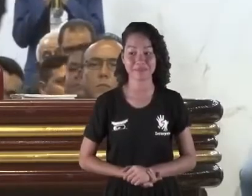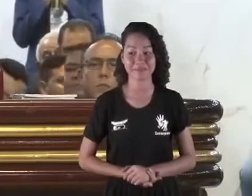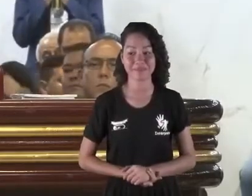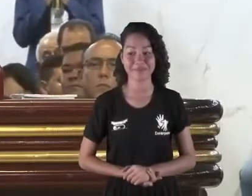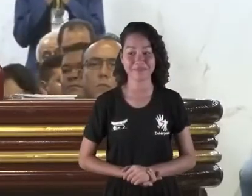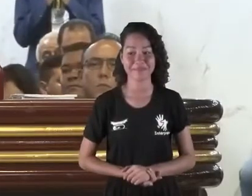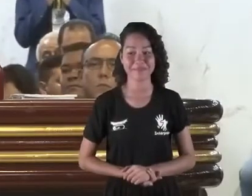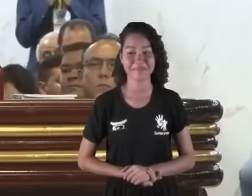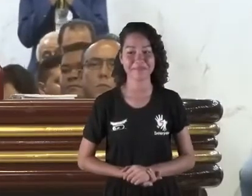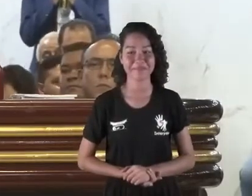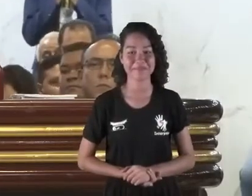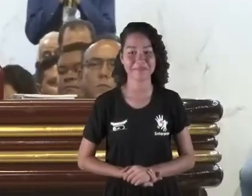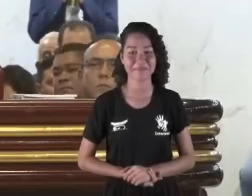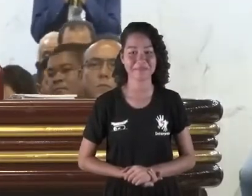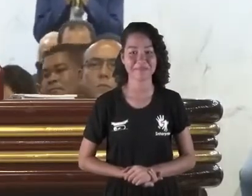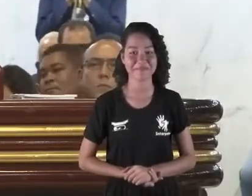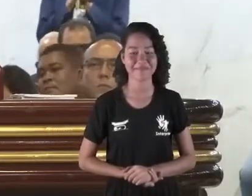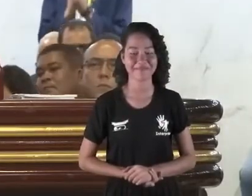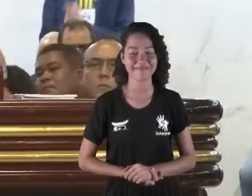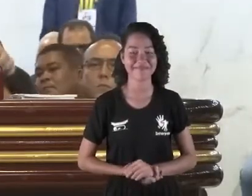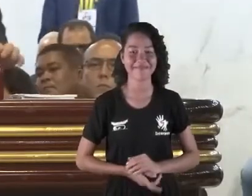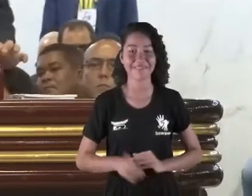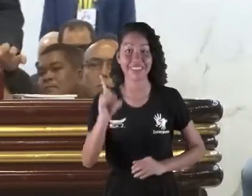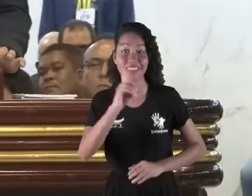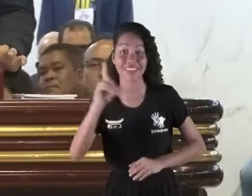Toda chamada tem um onde.